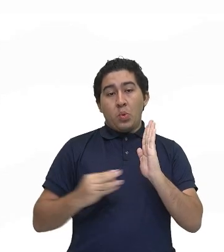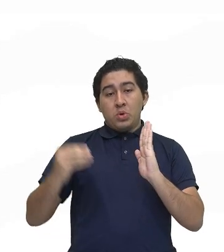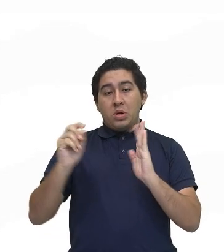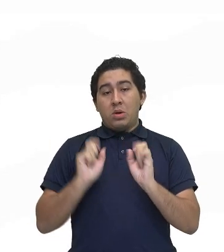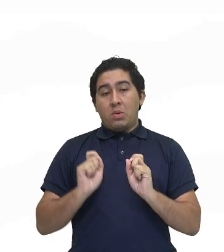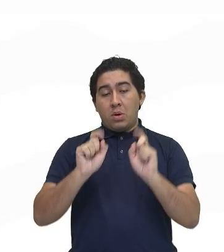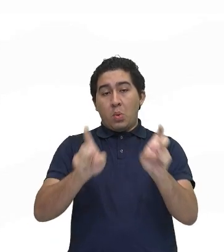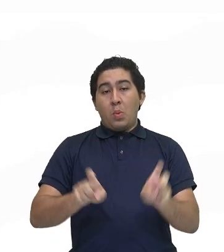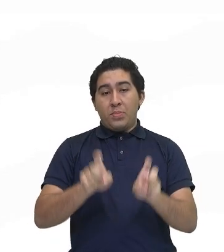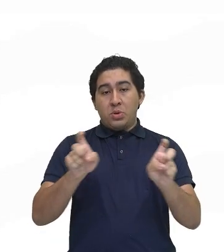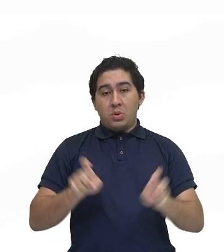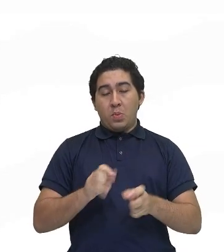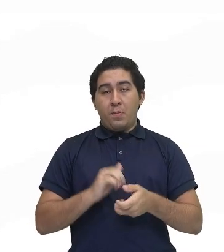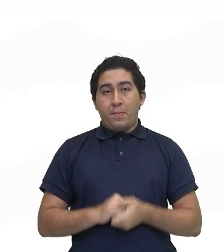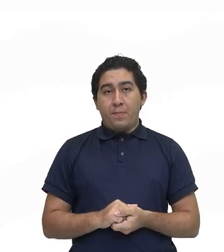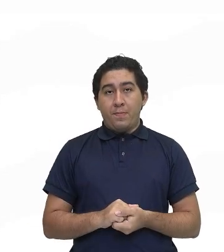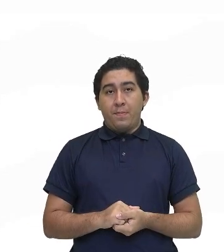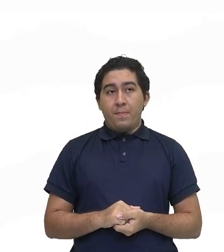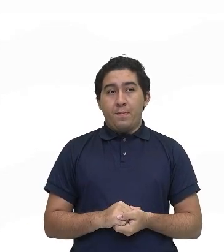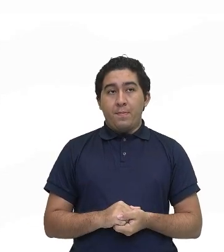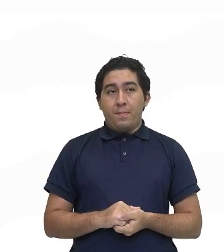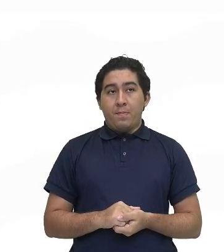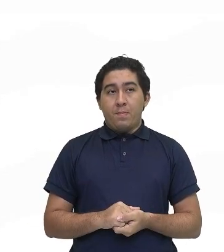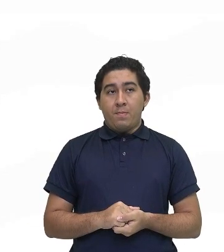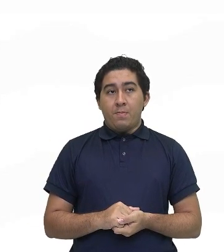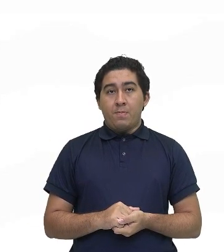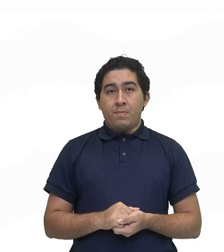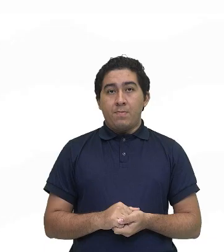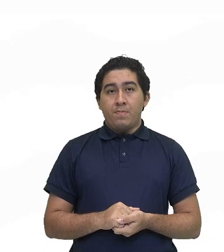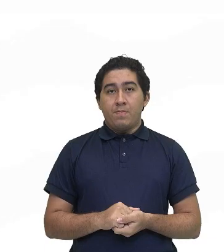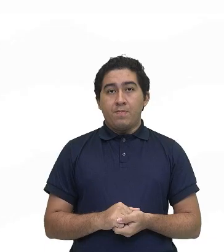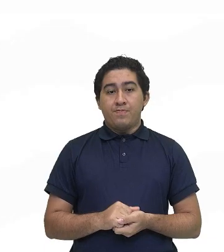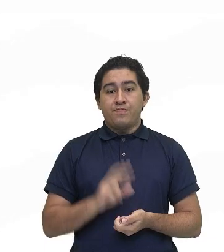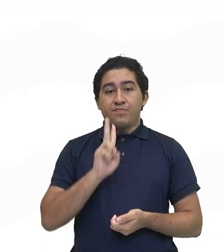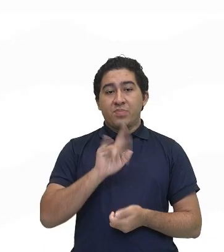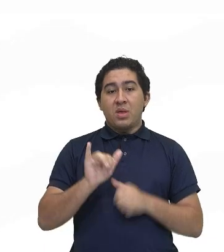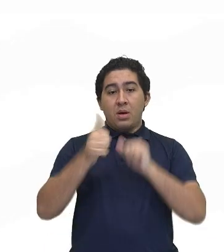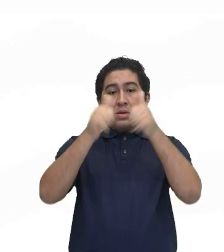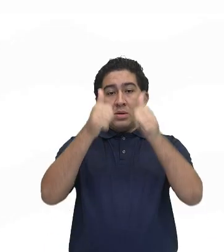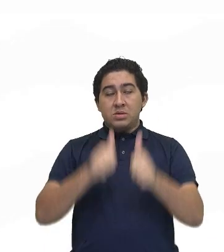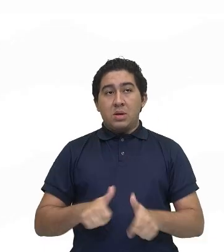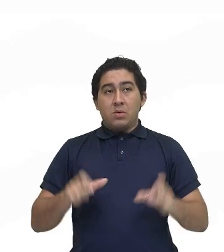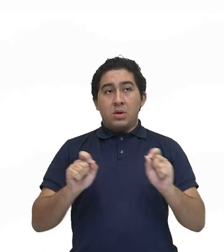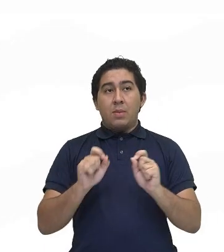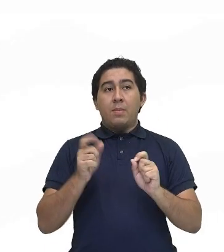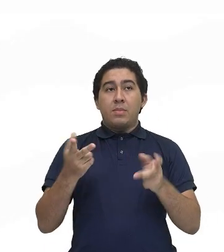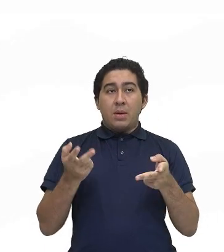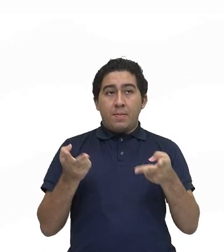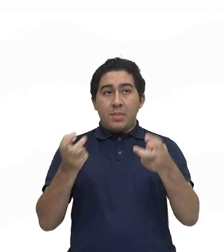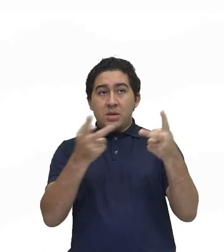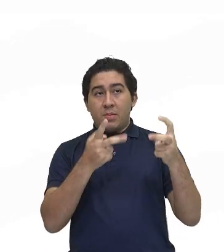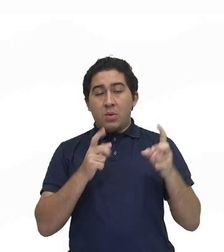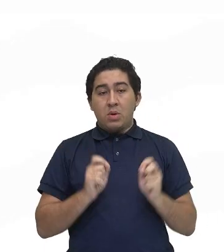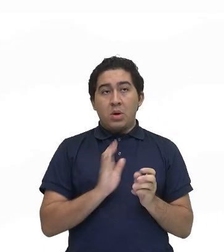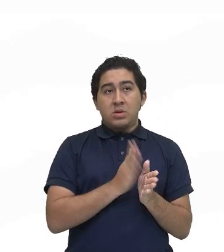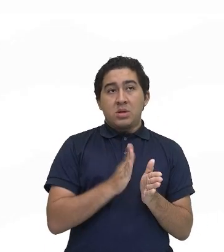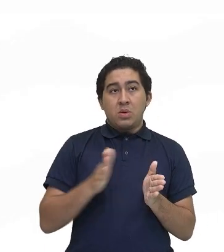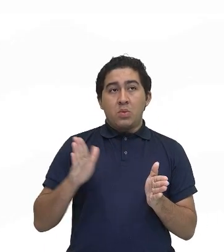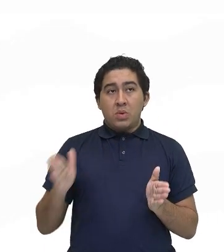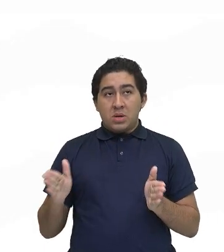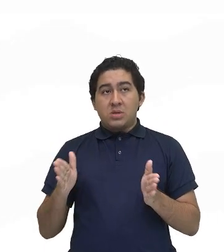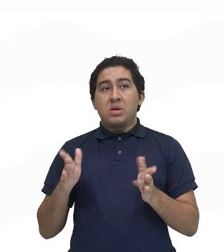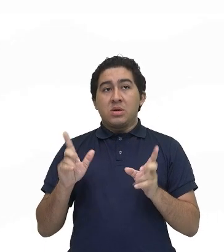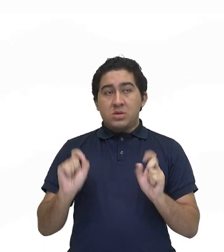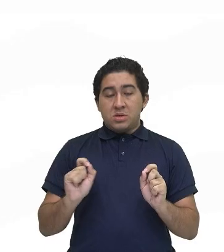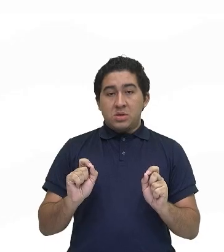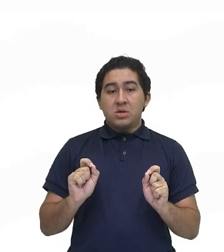com modelos de computadores. Então, eles vão analisar para verificar a sequência